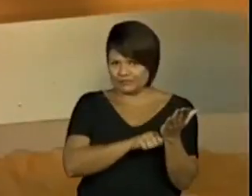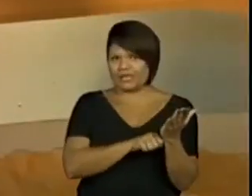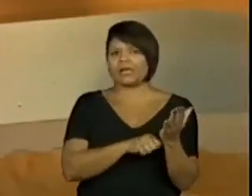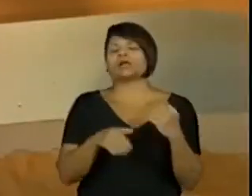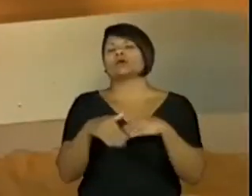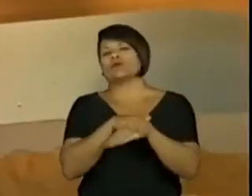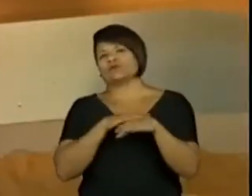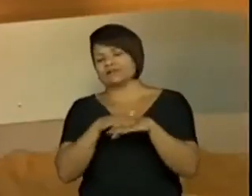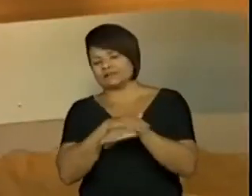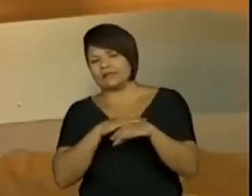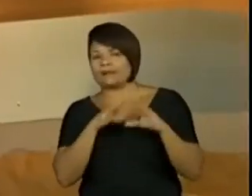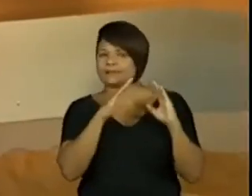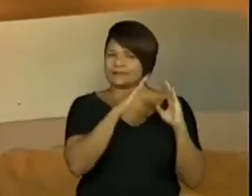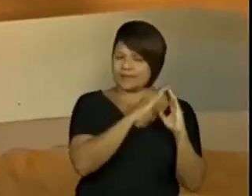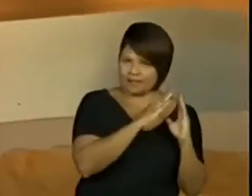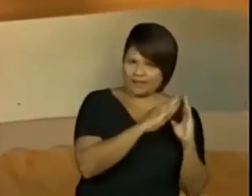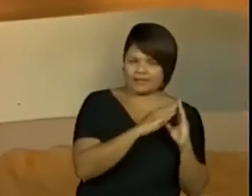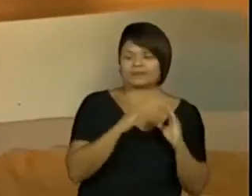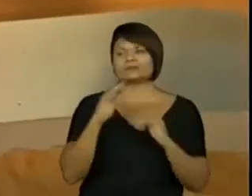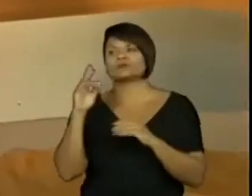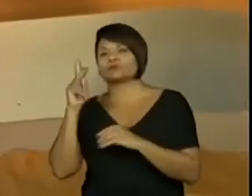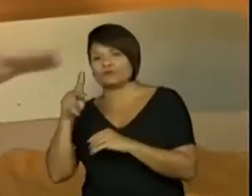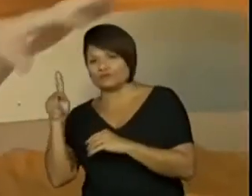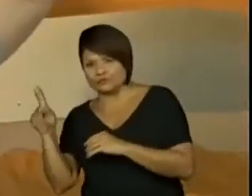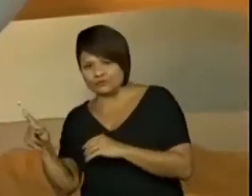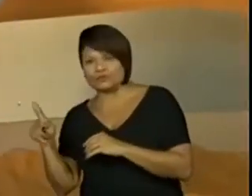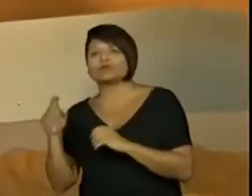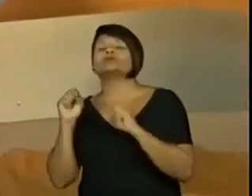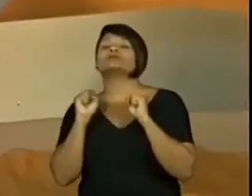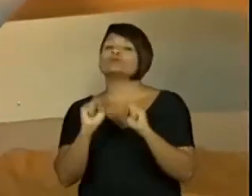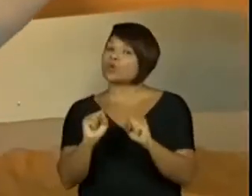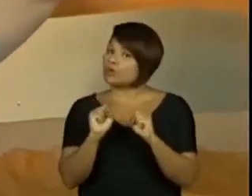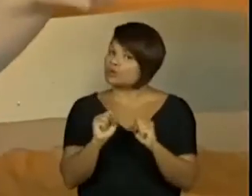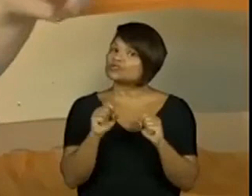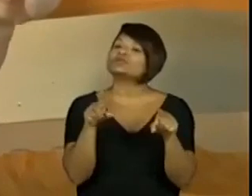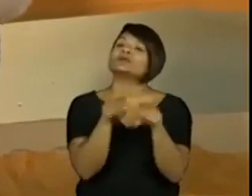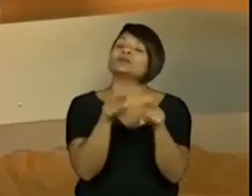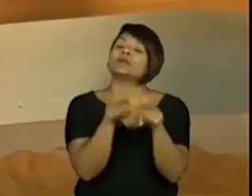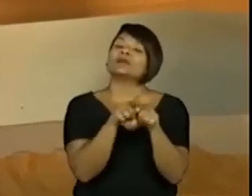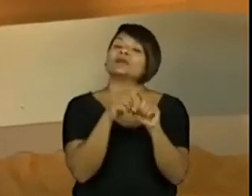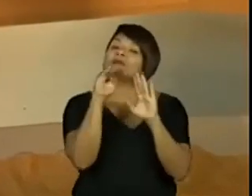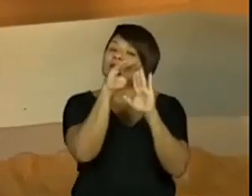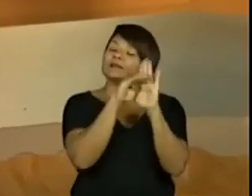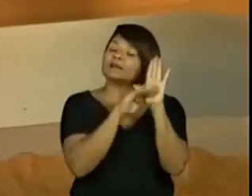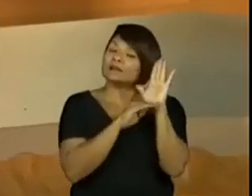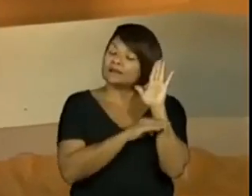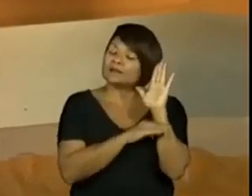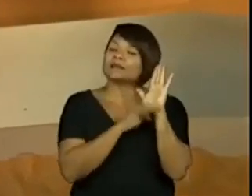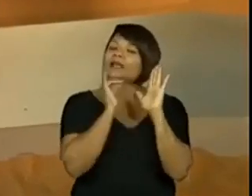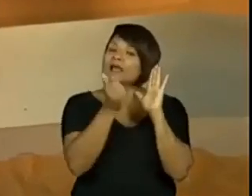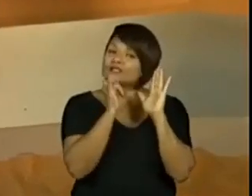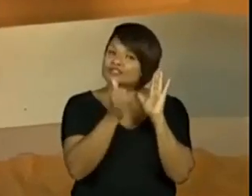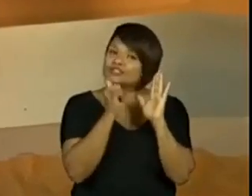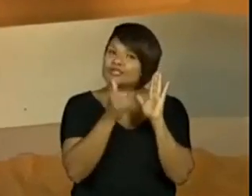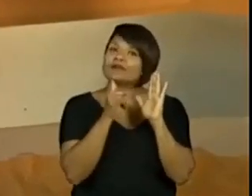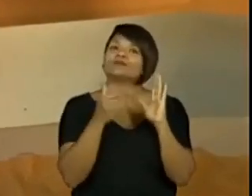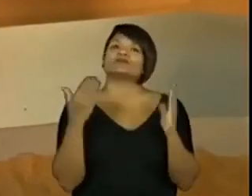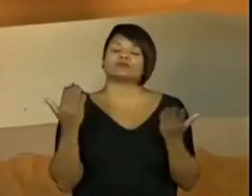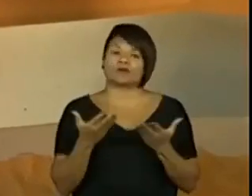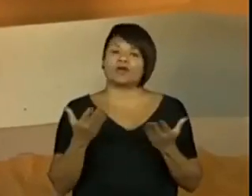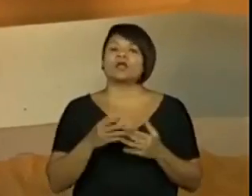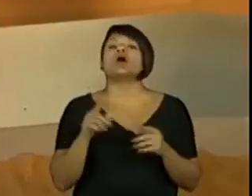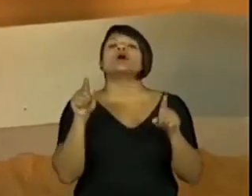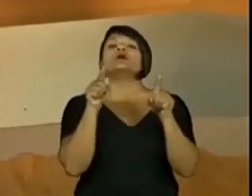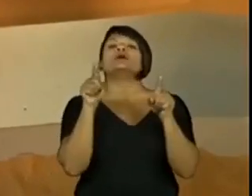com as professoras, estender sobre os elementos da narrativa que nós vamos tratar agora,